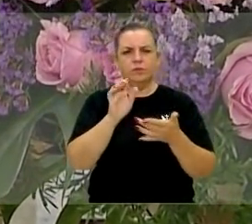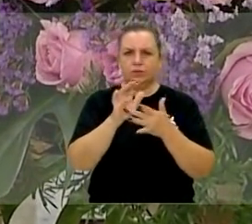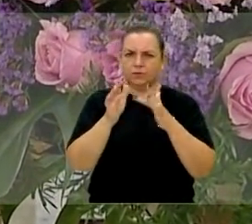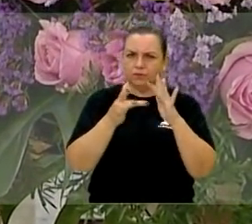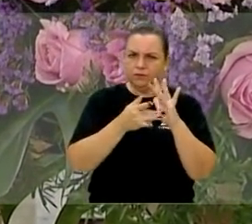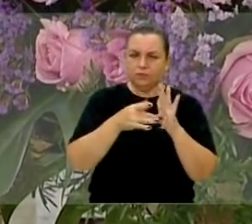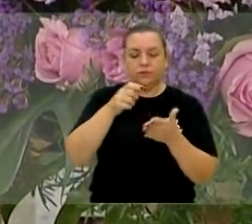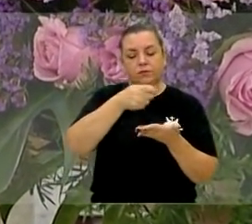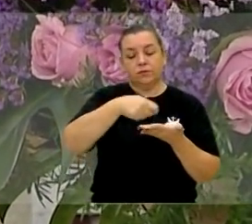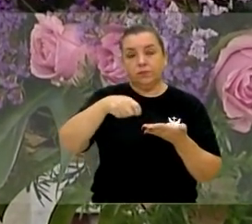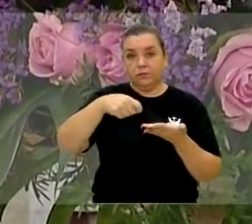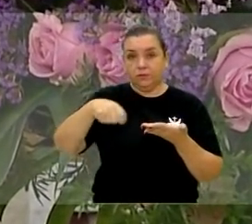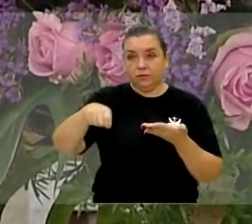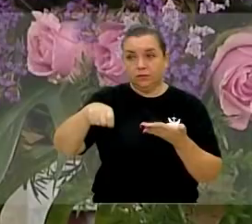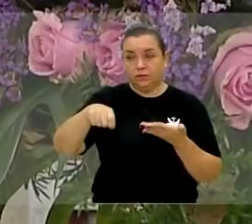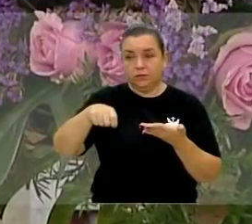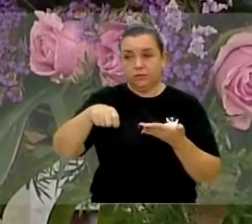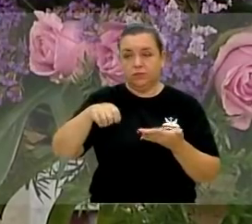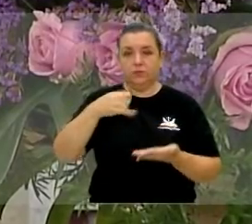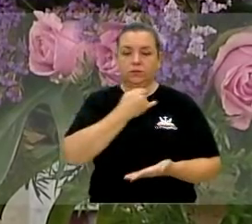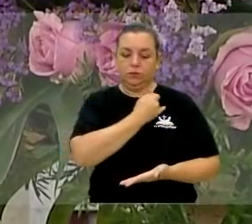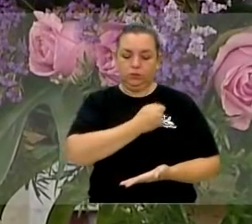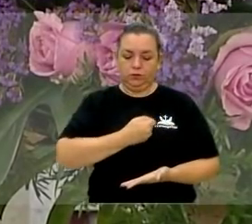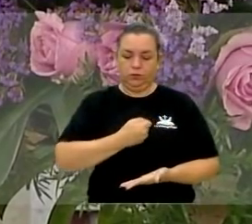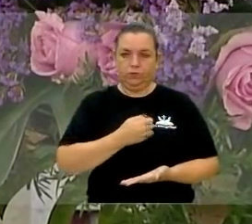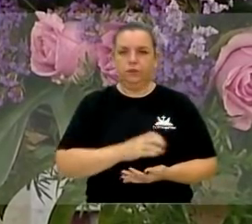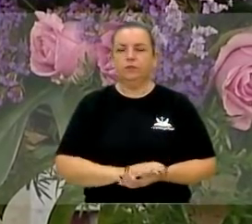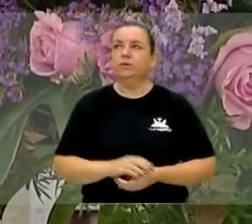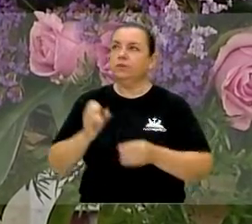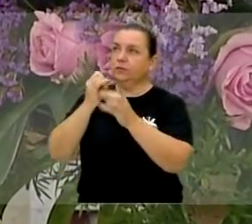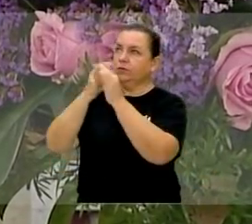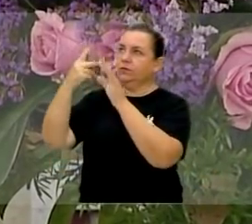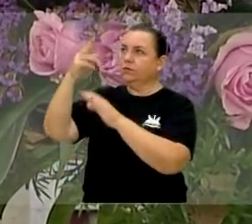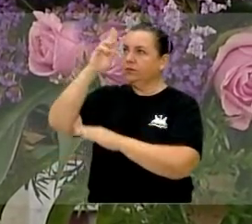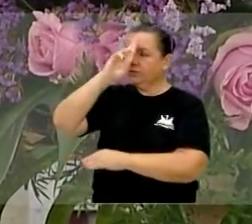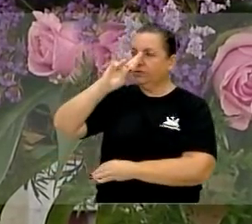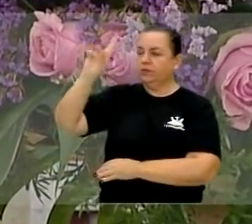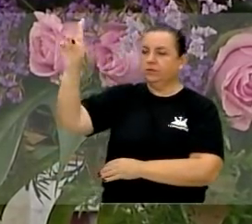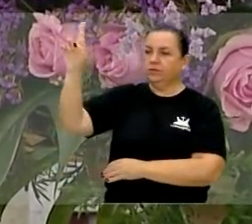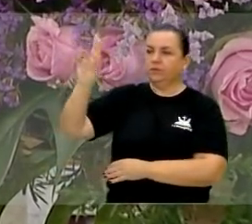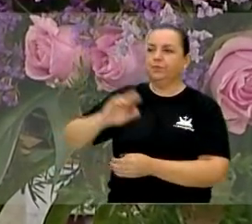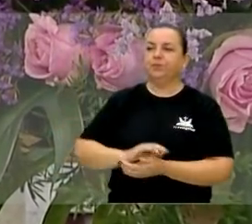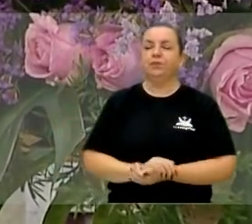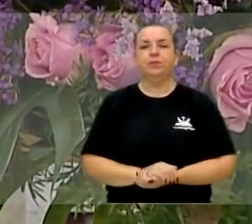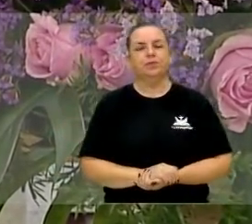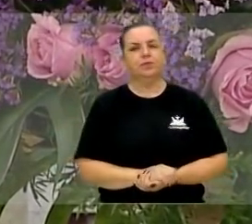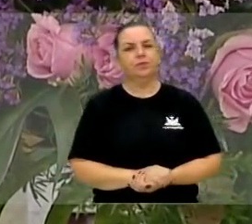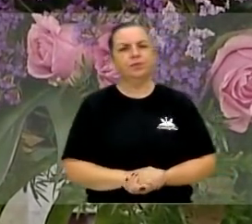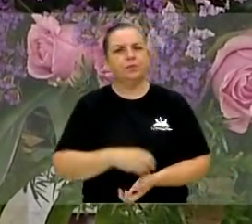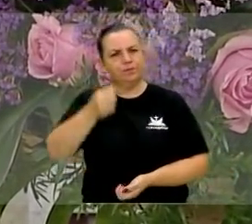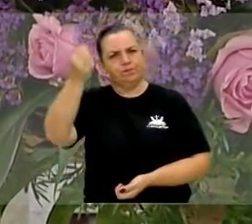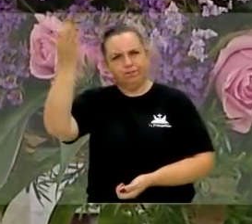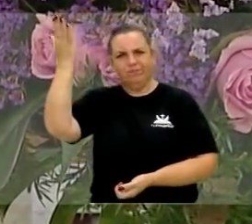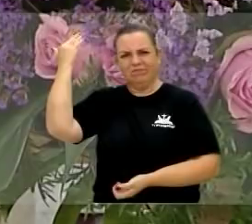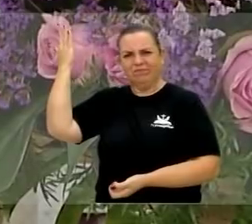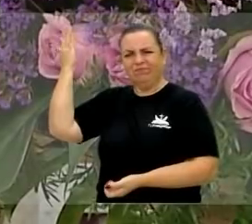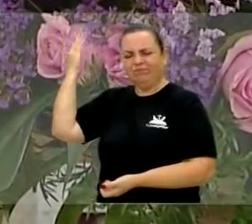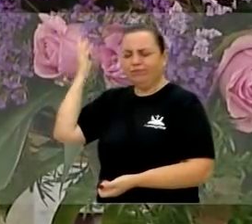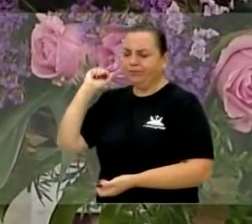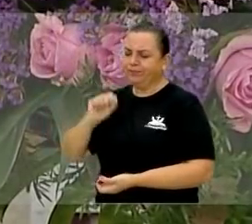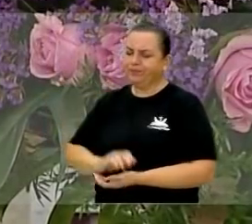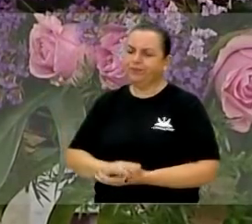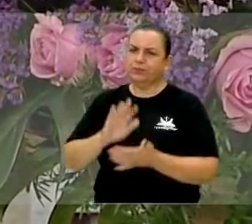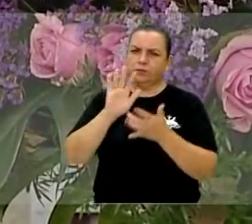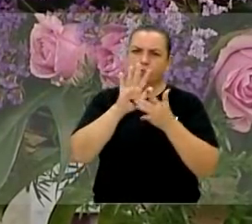Cristo, segundo João. Glória a vós, Senhor. Naquele tempo disse Jesus a